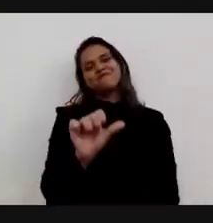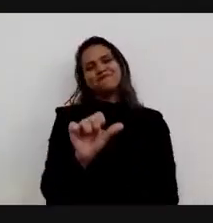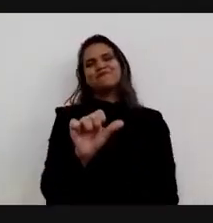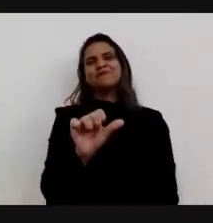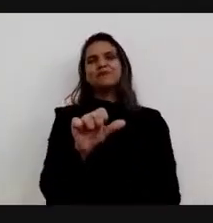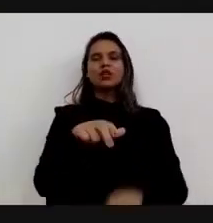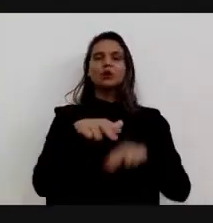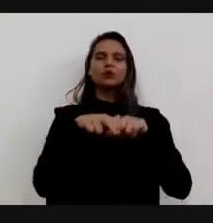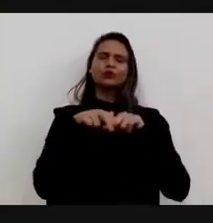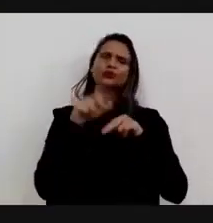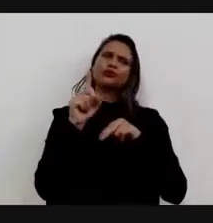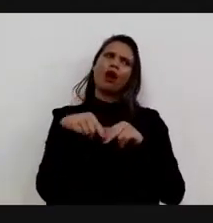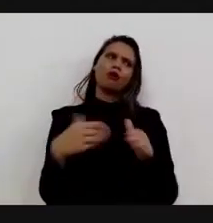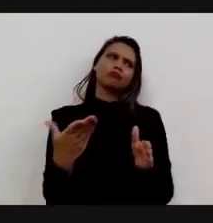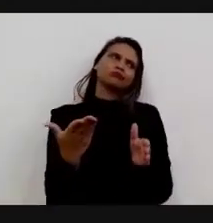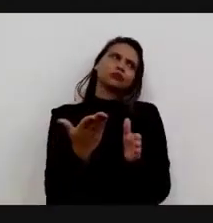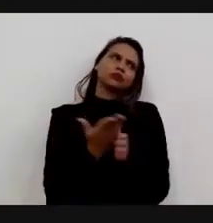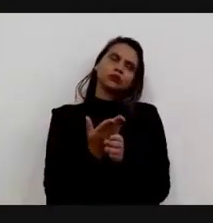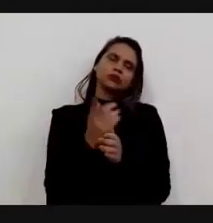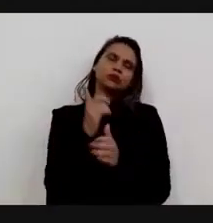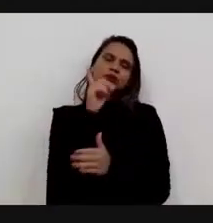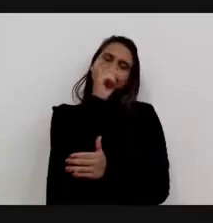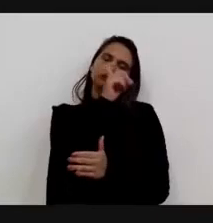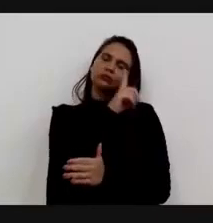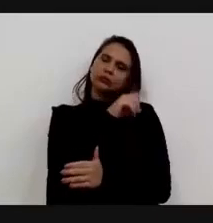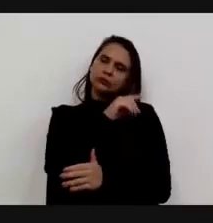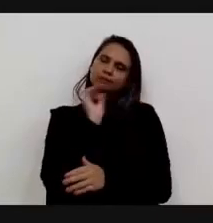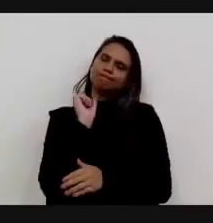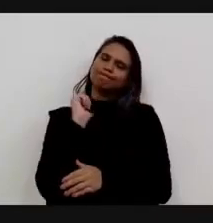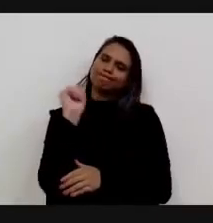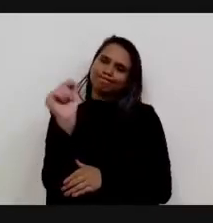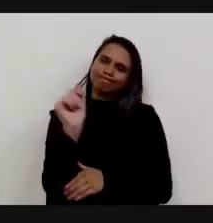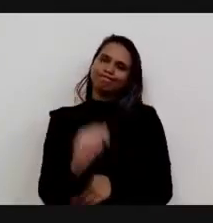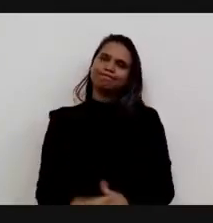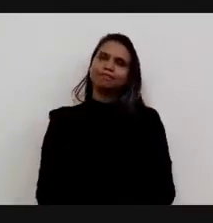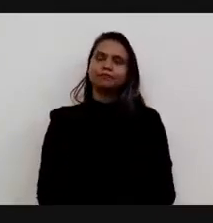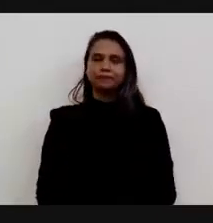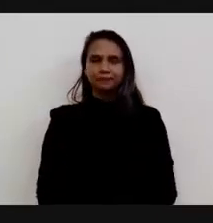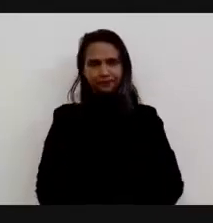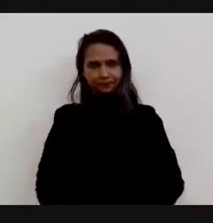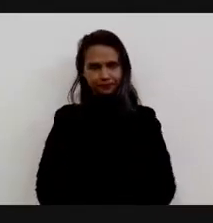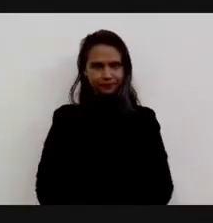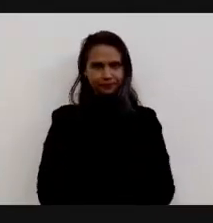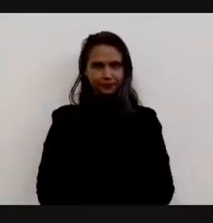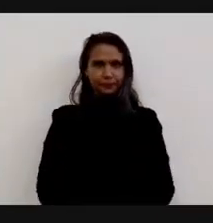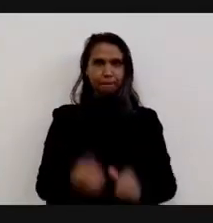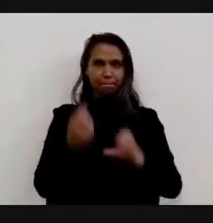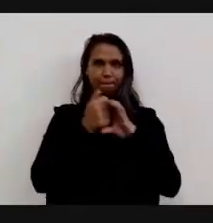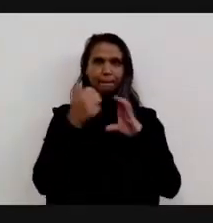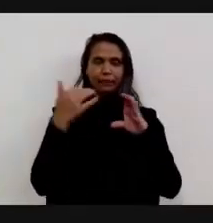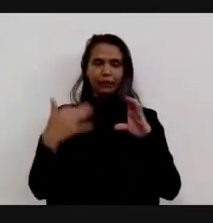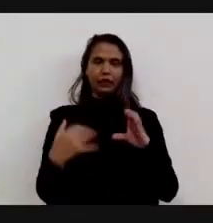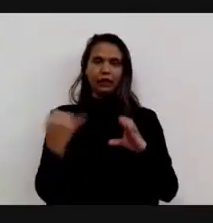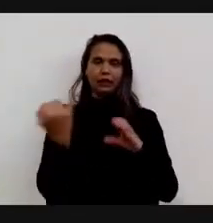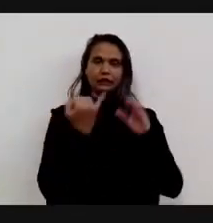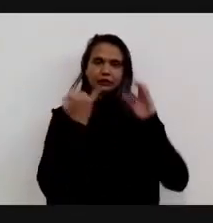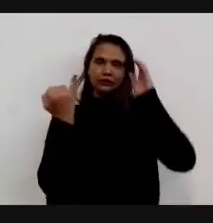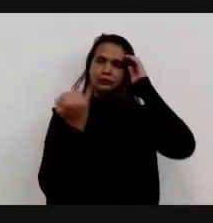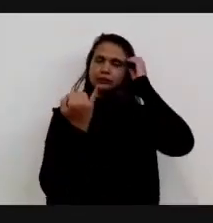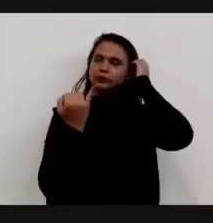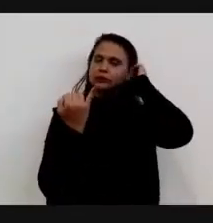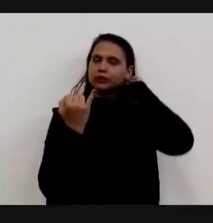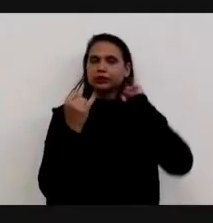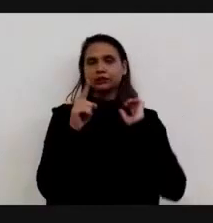pessoa sair desse nó. Um outro aspecto importante, né, entre muitos, eu selecionei